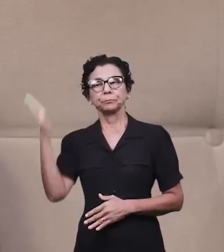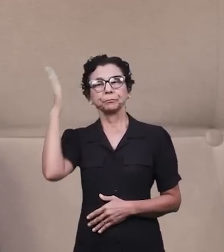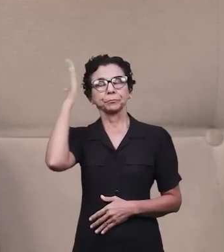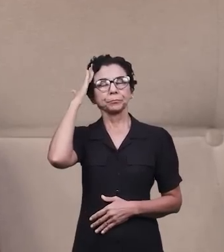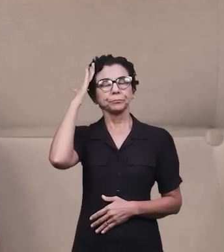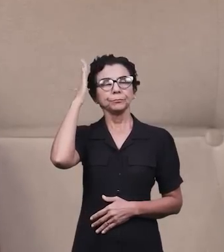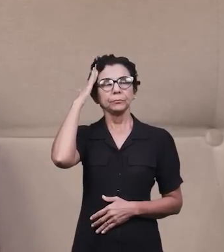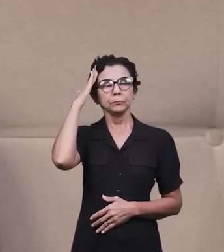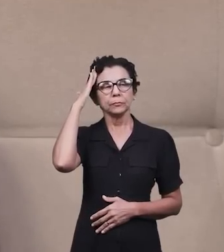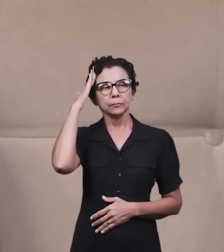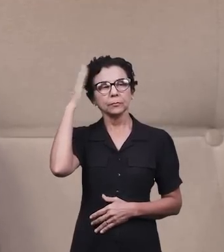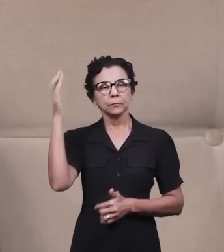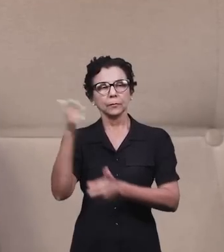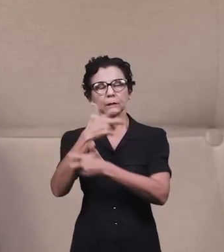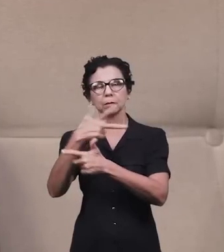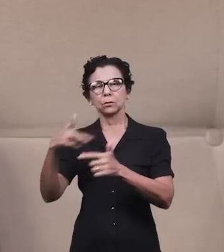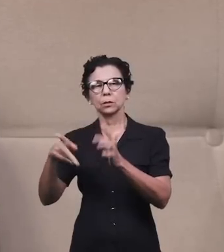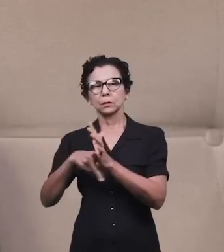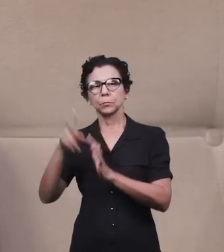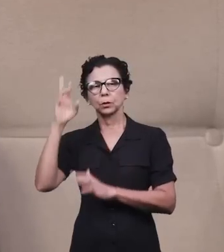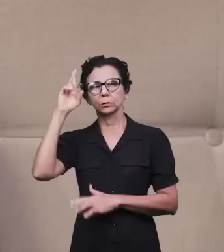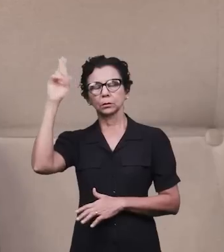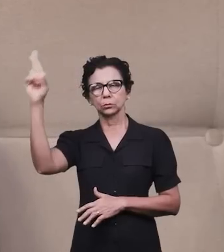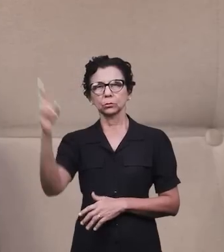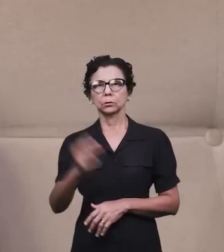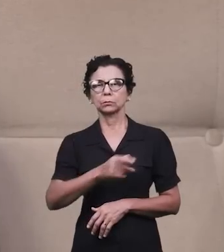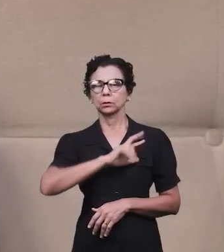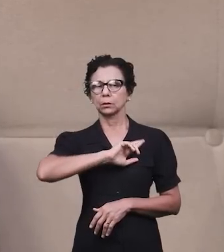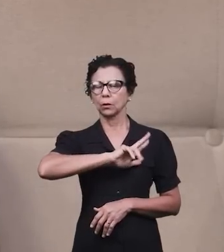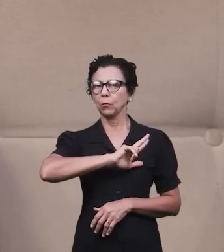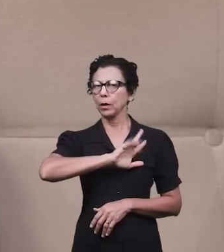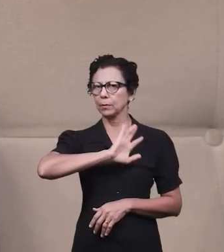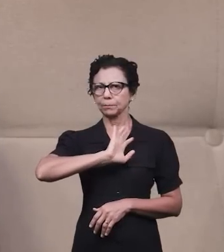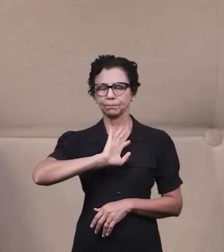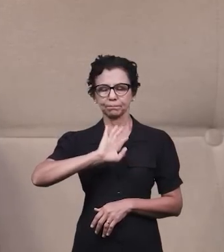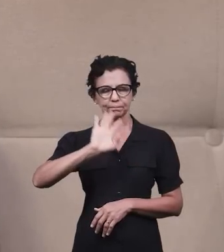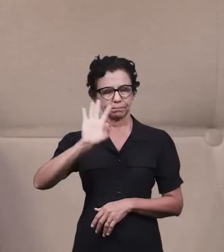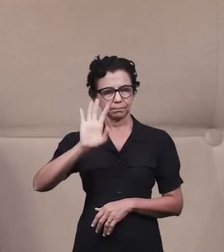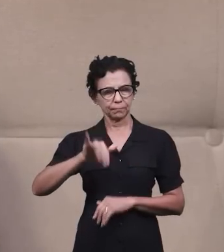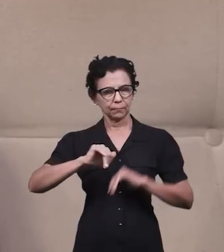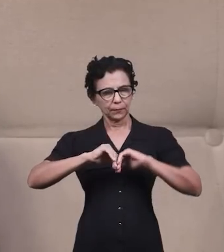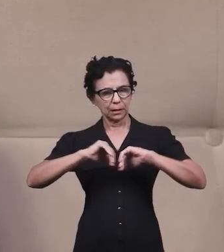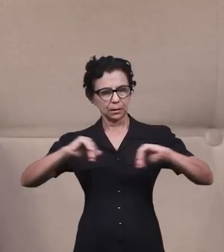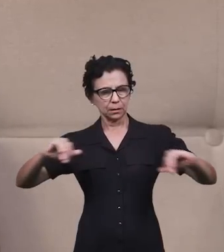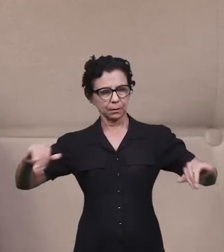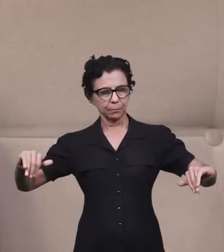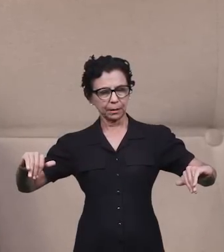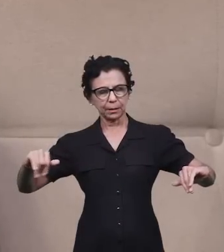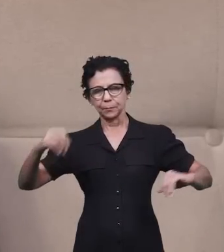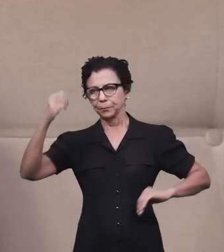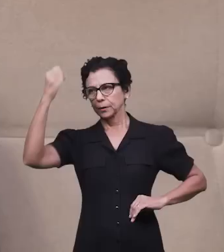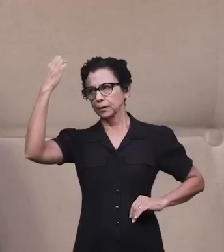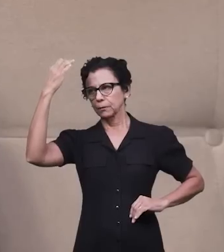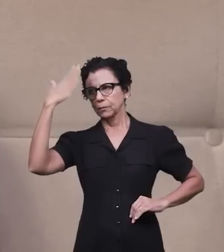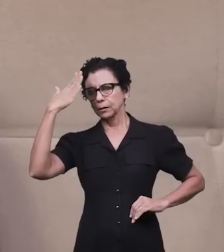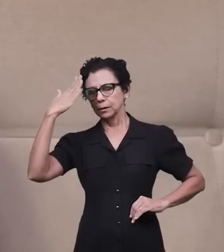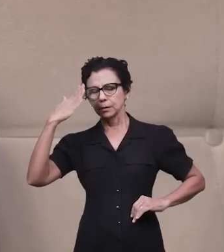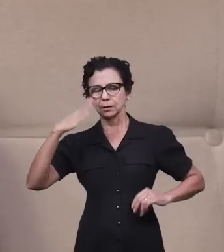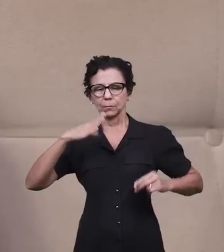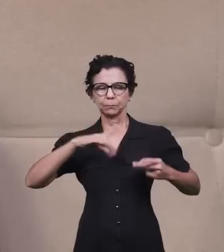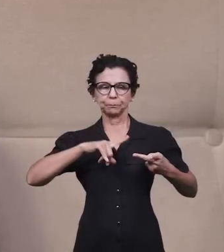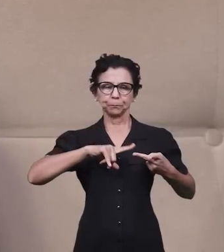que provém do Senhor, amém, e o que não provém do Senhor. Entre o que é